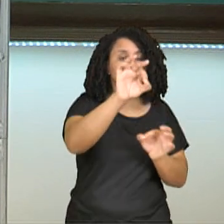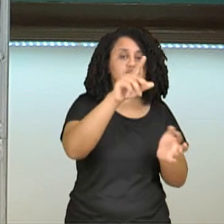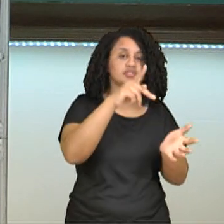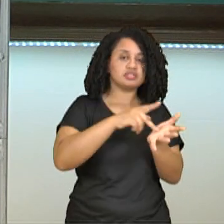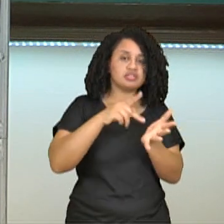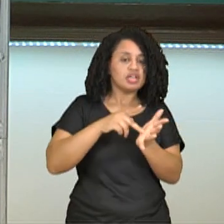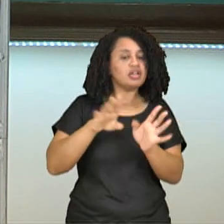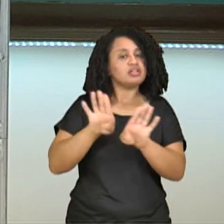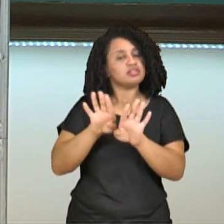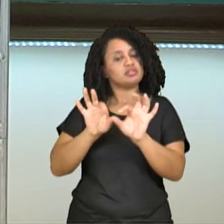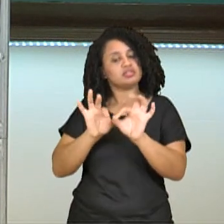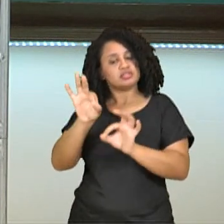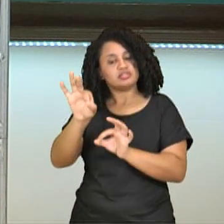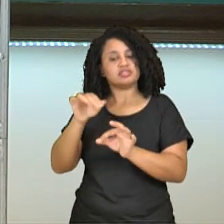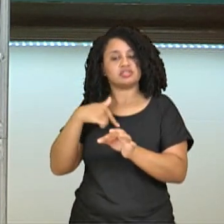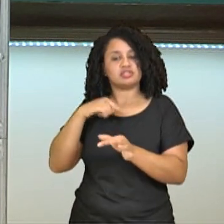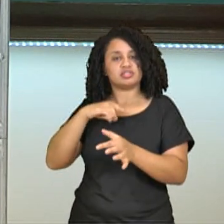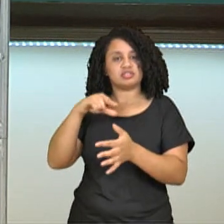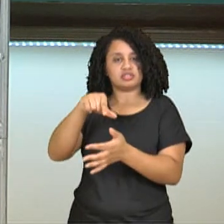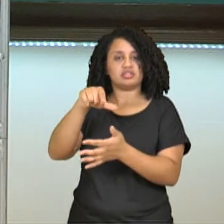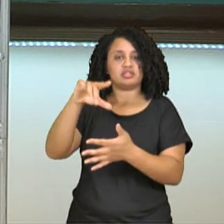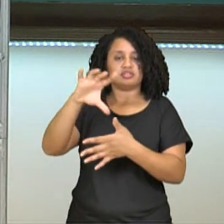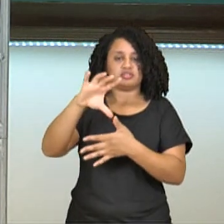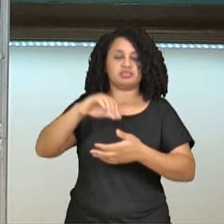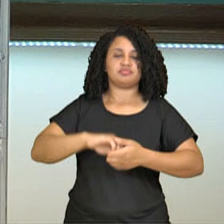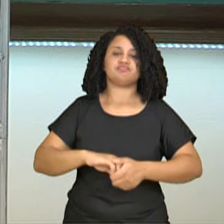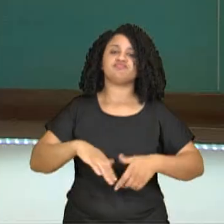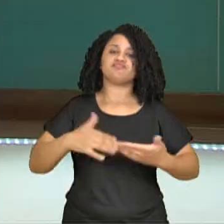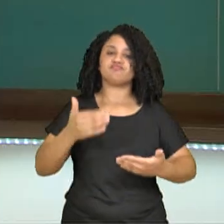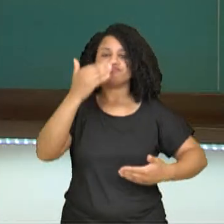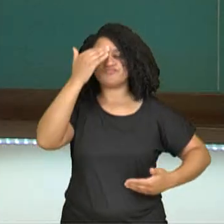distância apresentada no mapa. Então quero